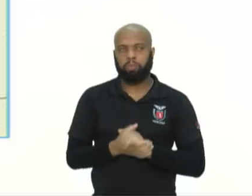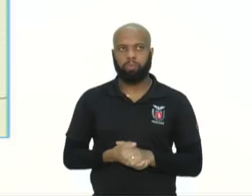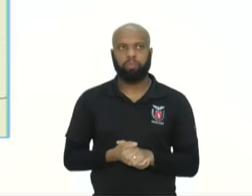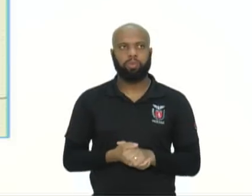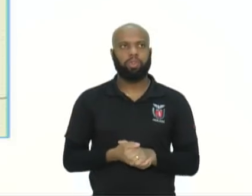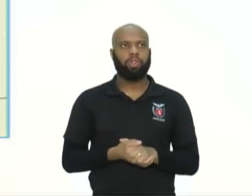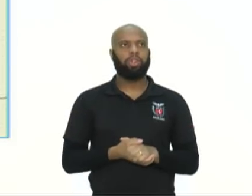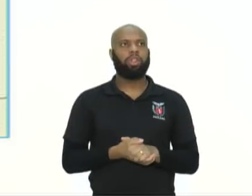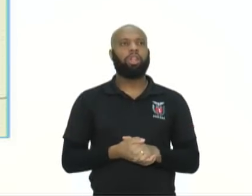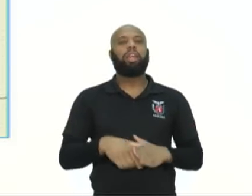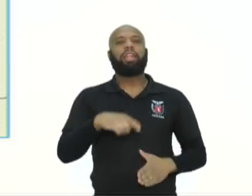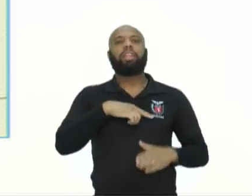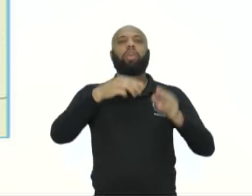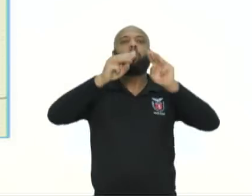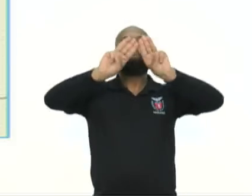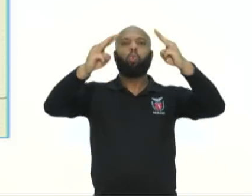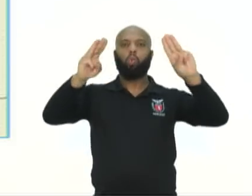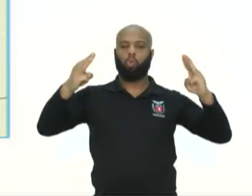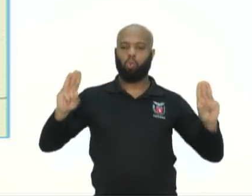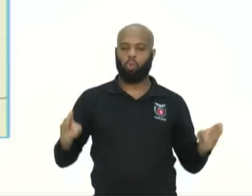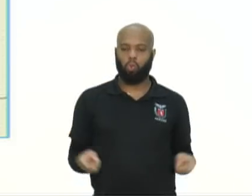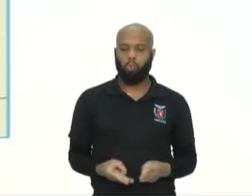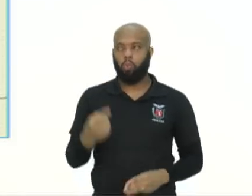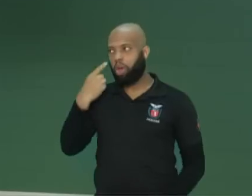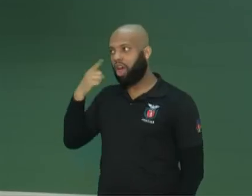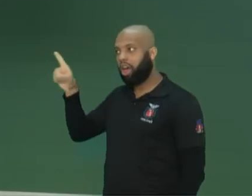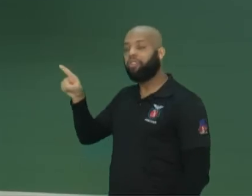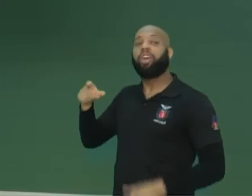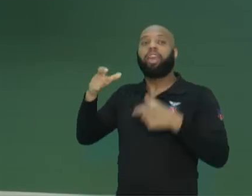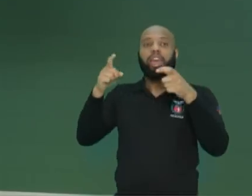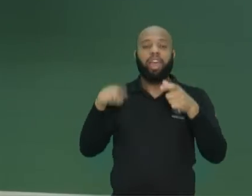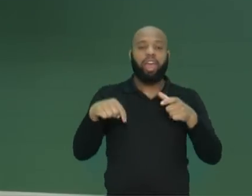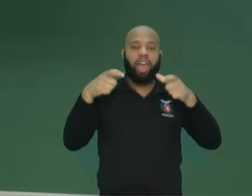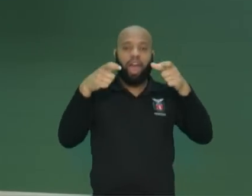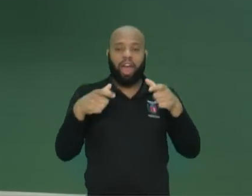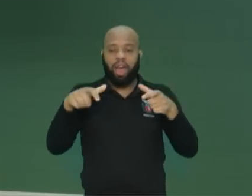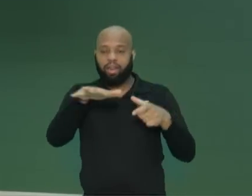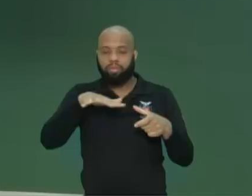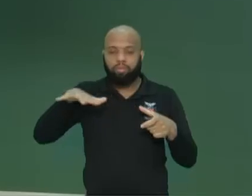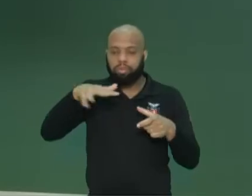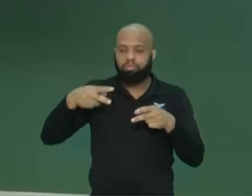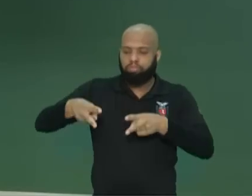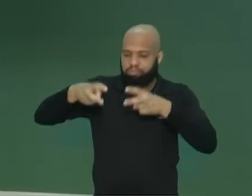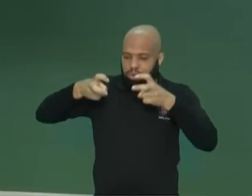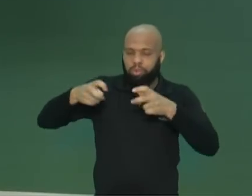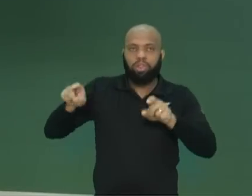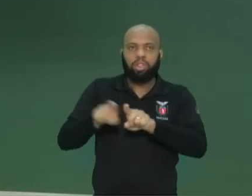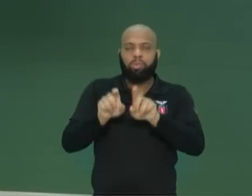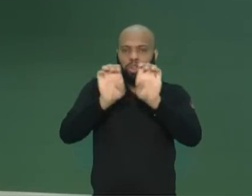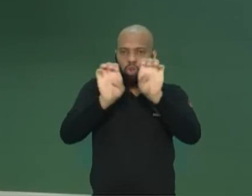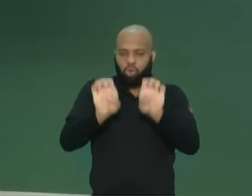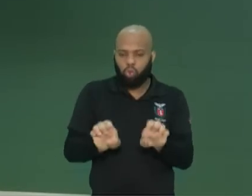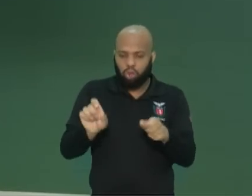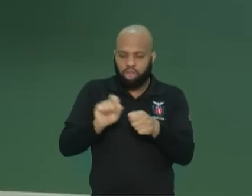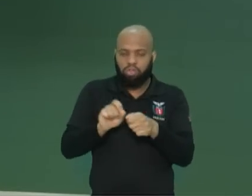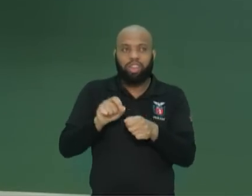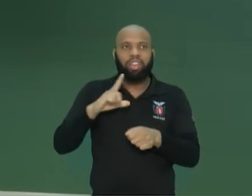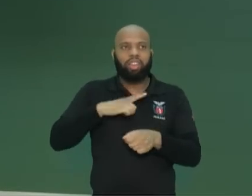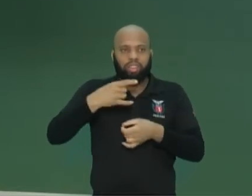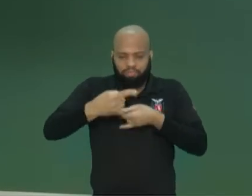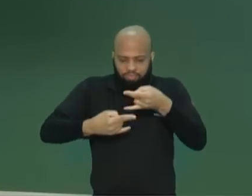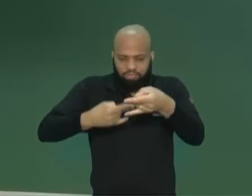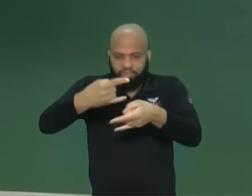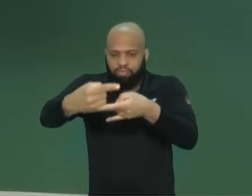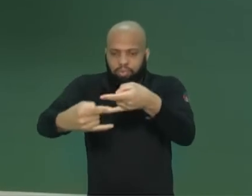certo? Aqui nós vamos ter, então, a área onde é explorada e a estrutura que é desenvolvida. Então, aqui a ferrovia que